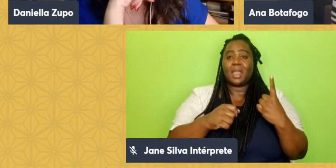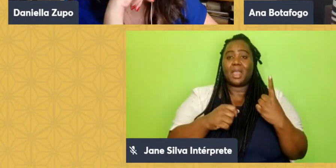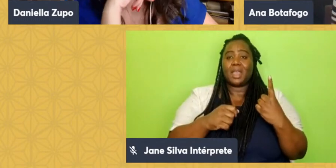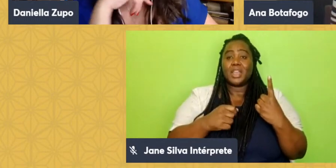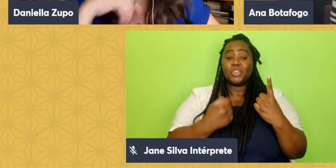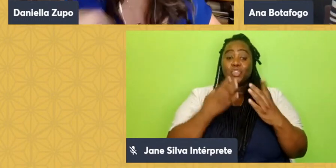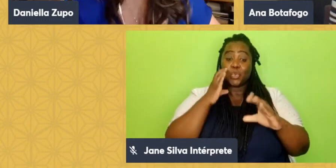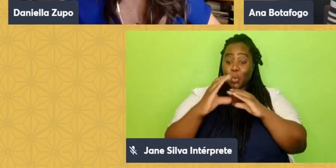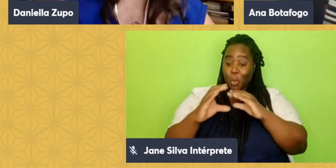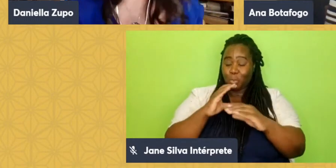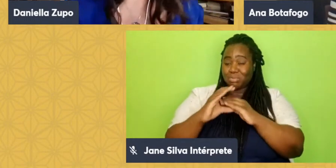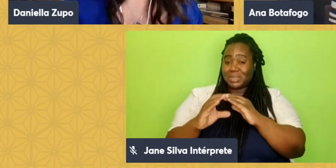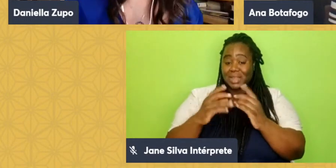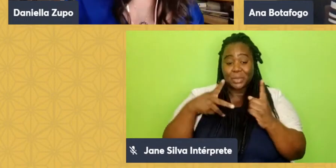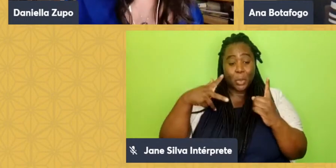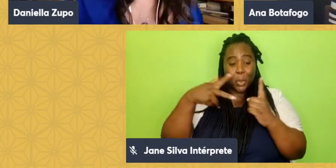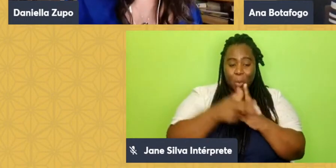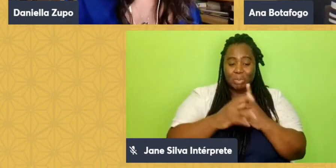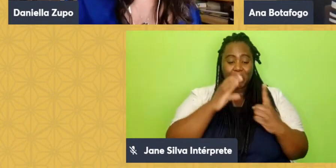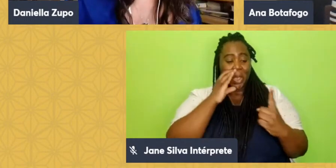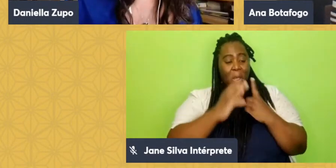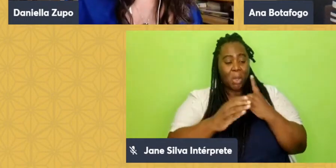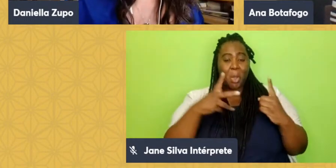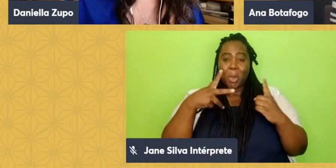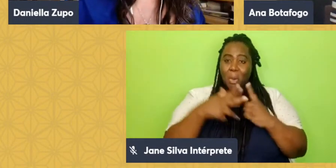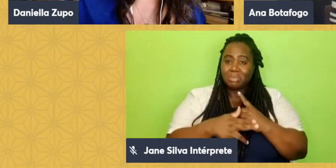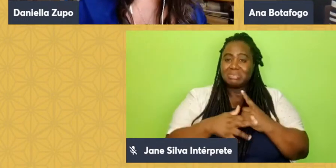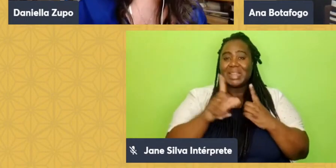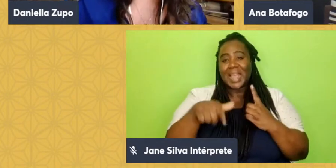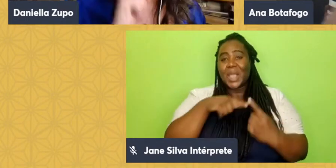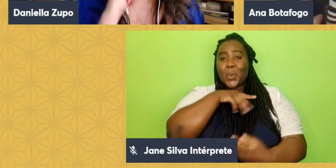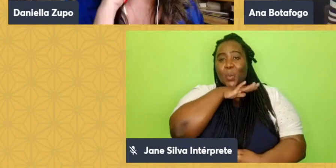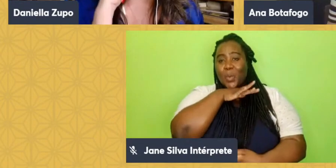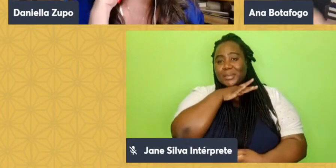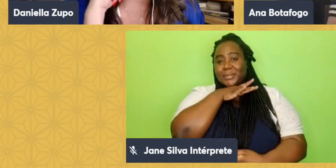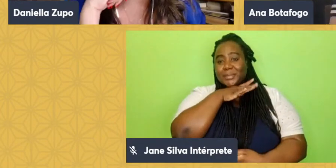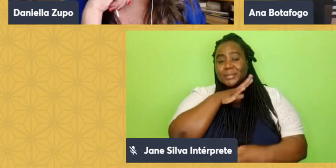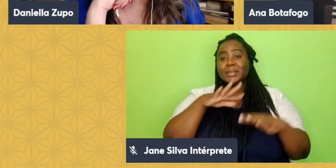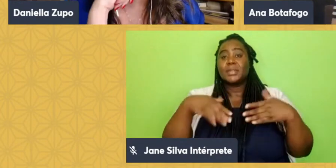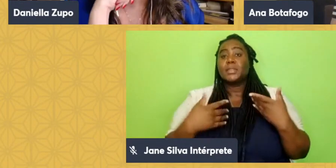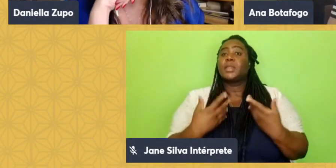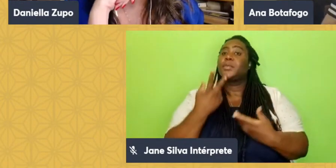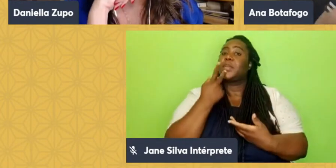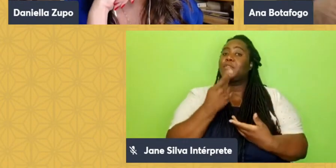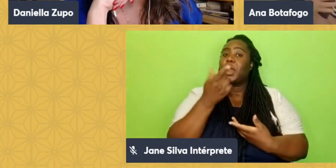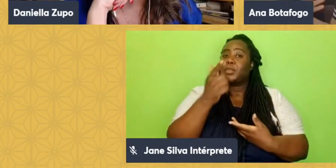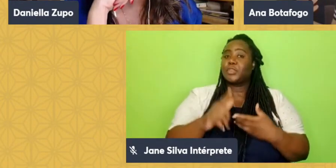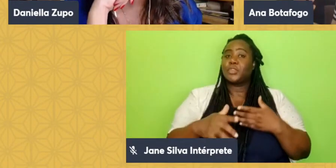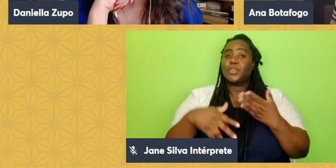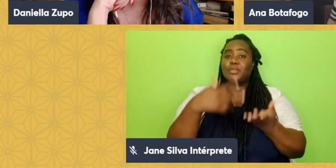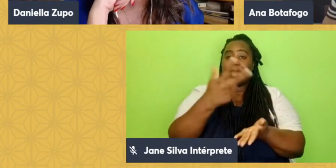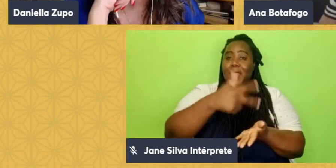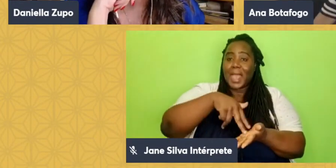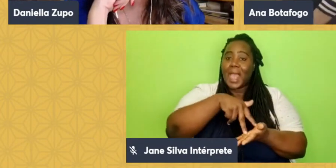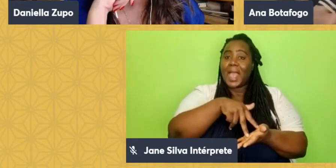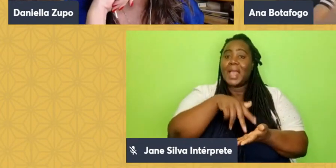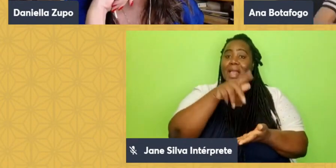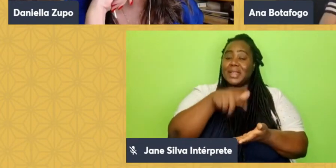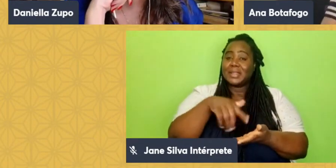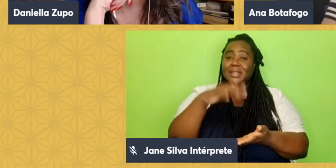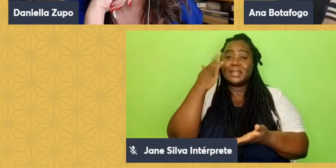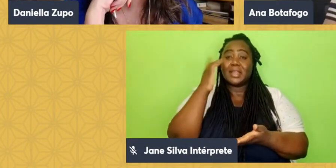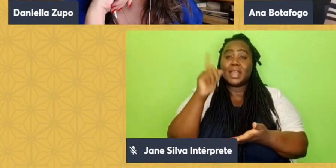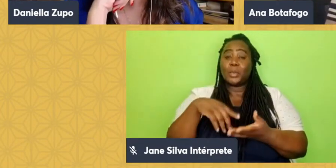comunicação e Isso realmente é muito ruim e aí eu volto então para dança que eu acho que a dança